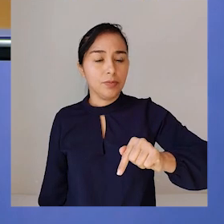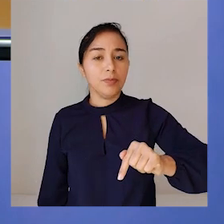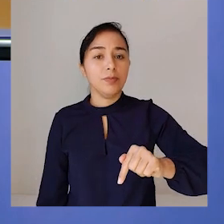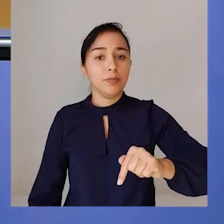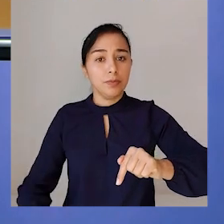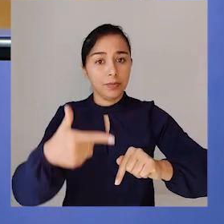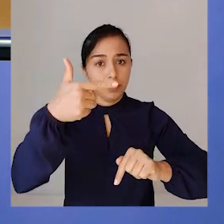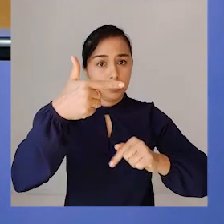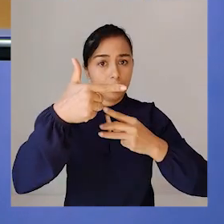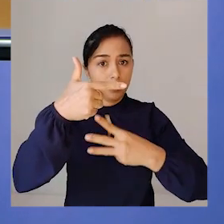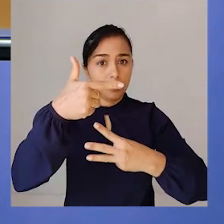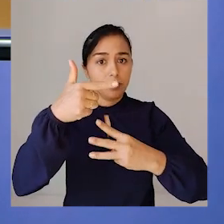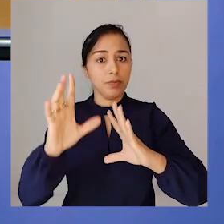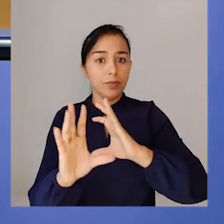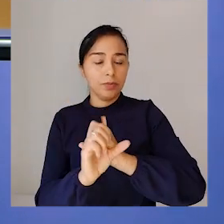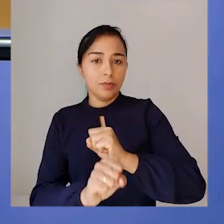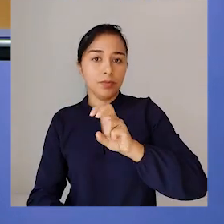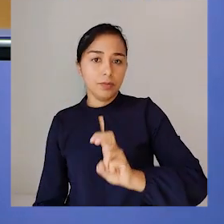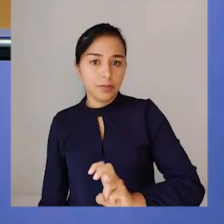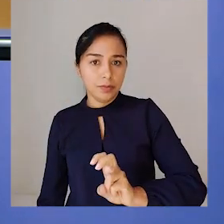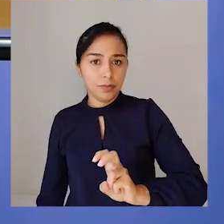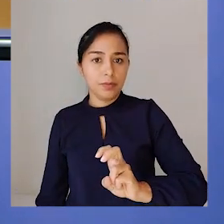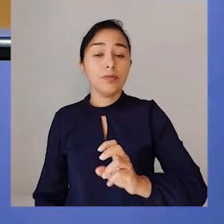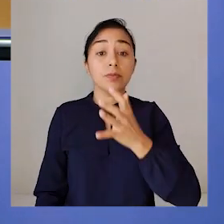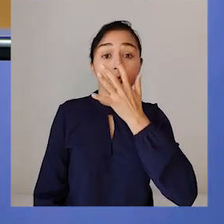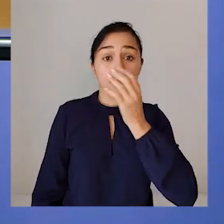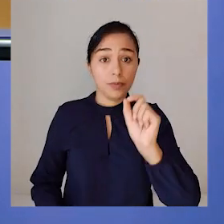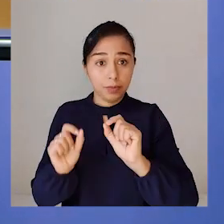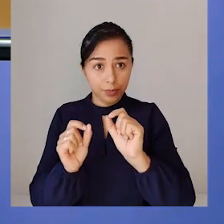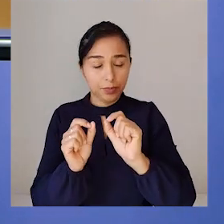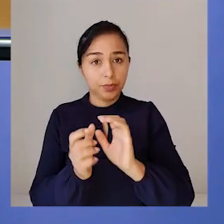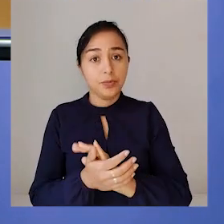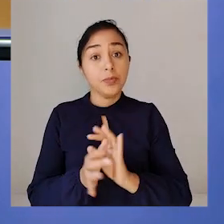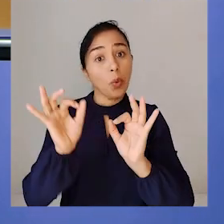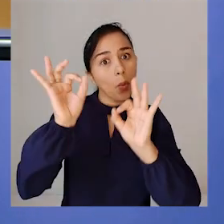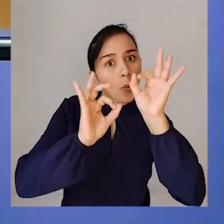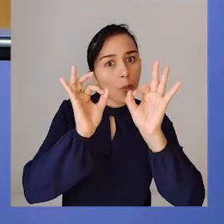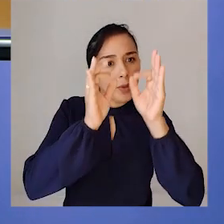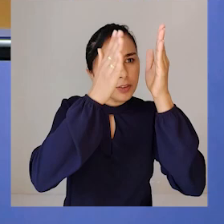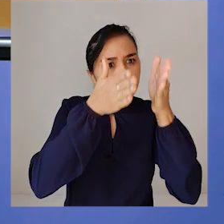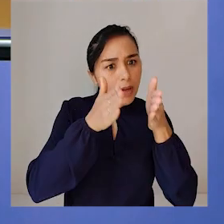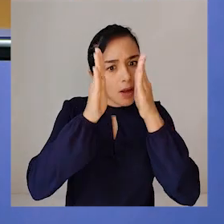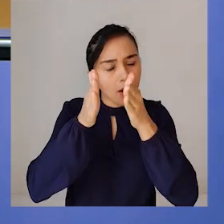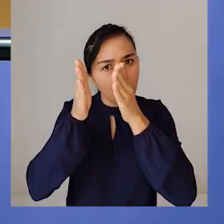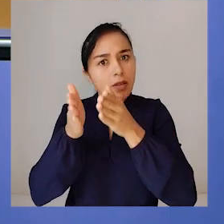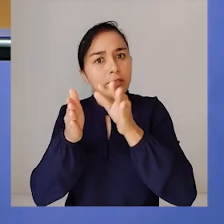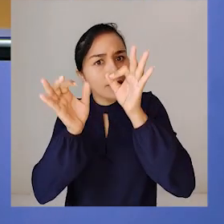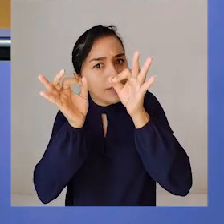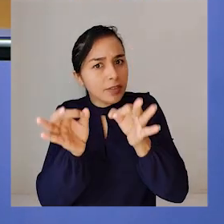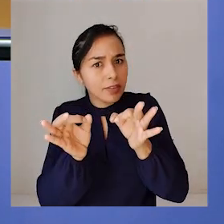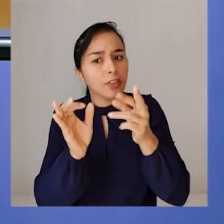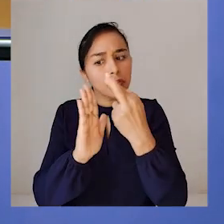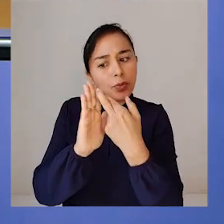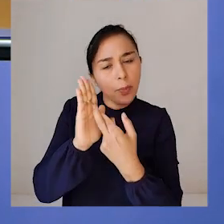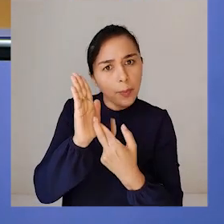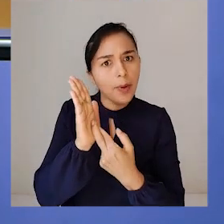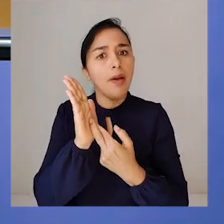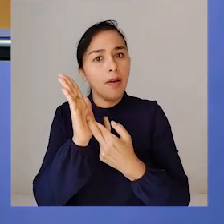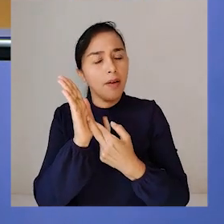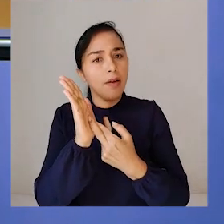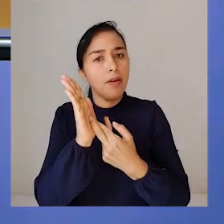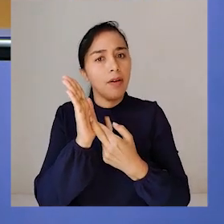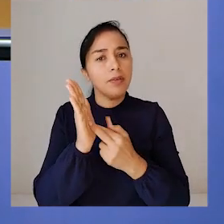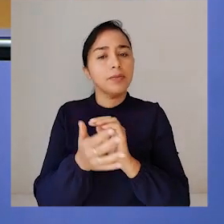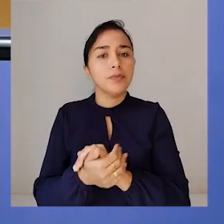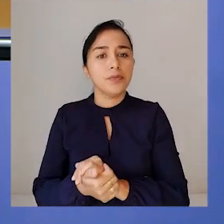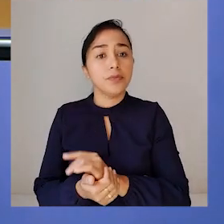nós encontramos o 5. Observem vocês que distribuindo dessa maneira, seguindo a